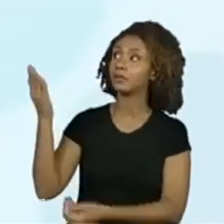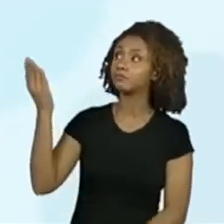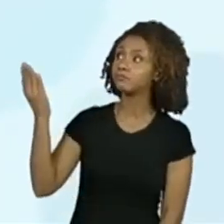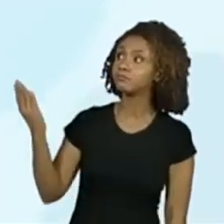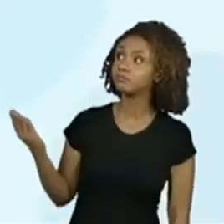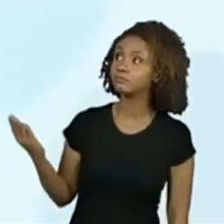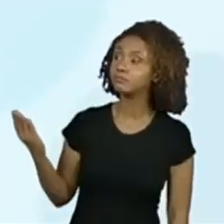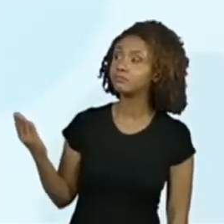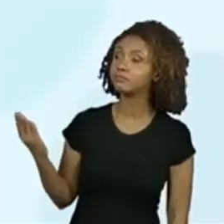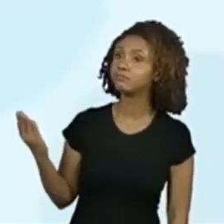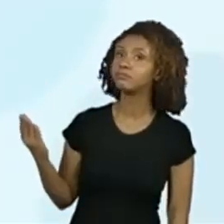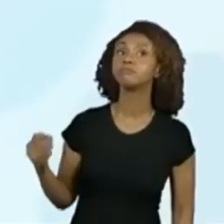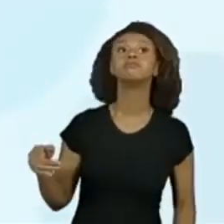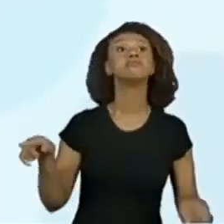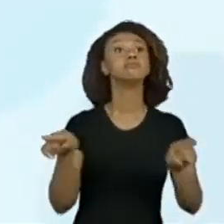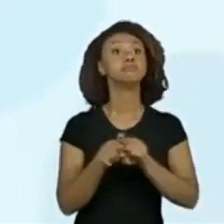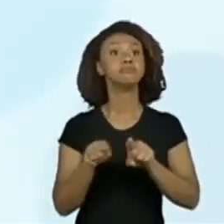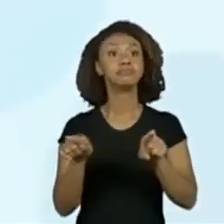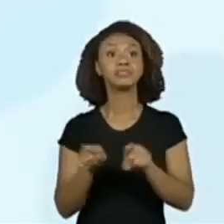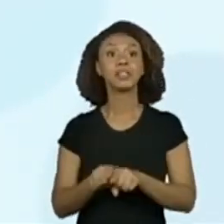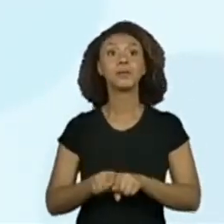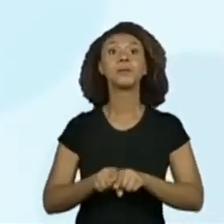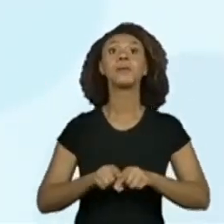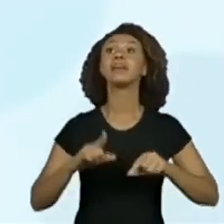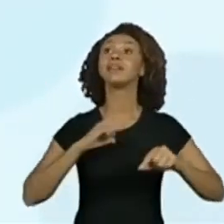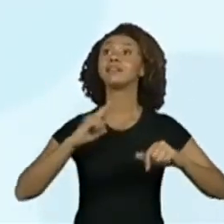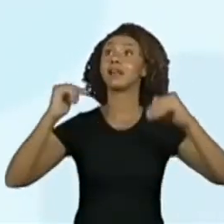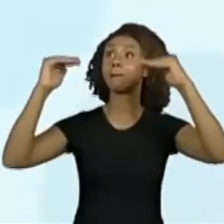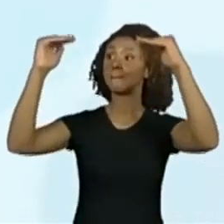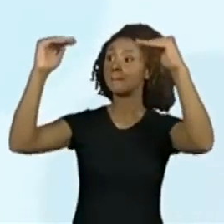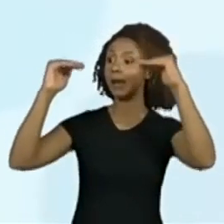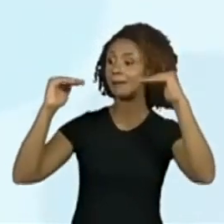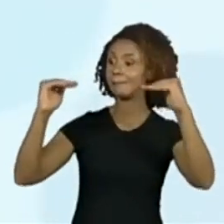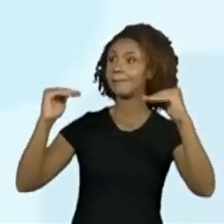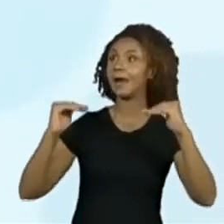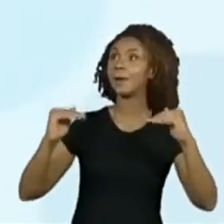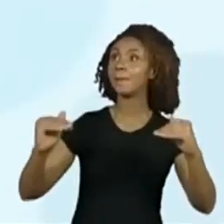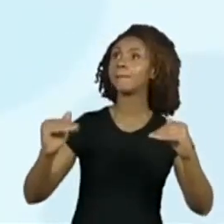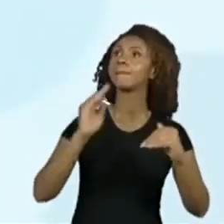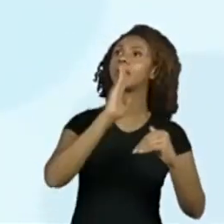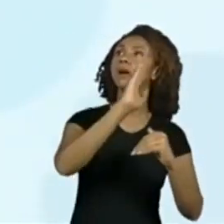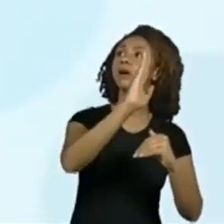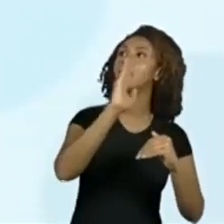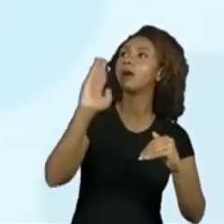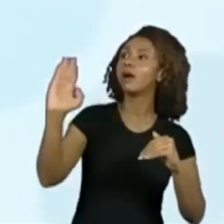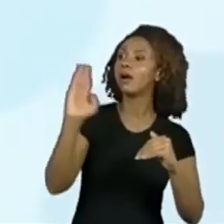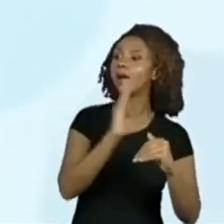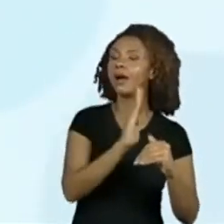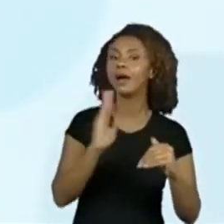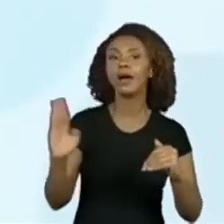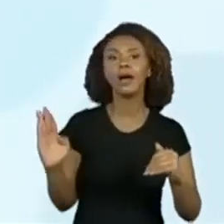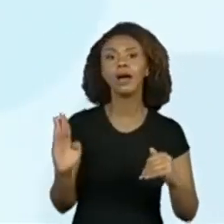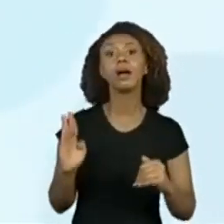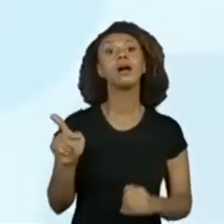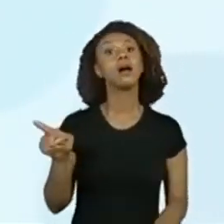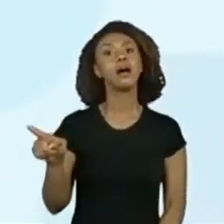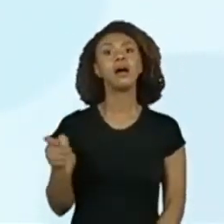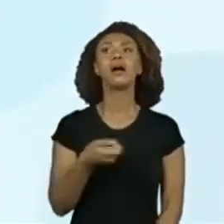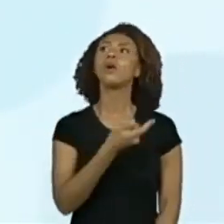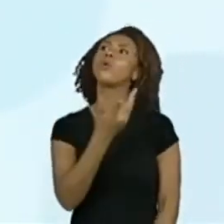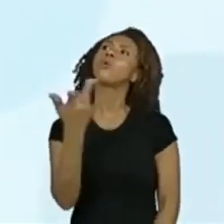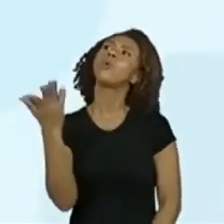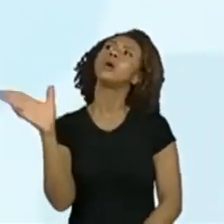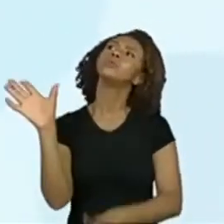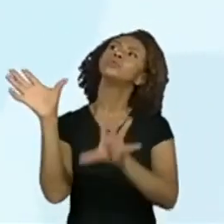da estante e temos também alguns livros aqui na estante podemos pensar também nessa coleção não é mesmo podemos pensar na coleção de